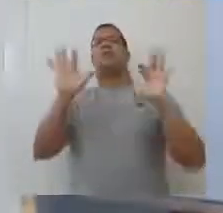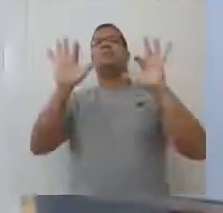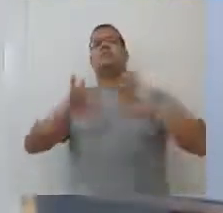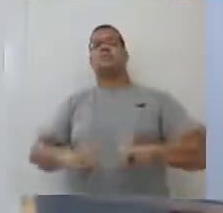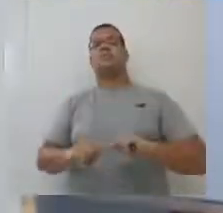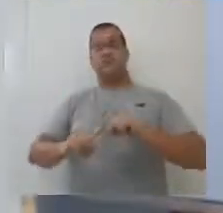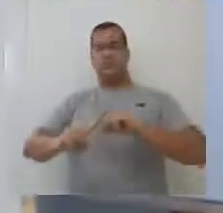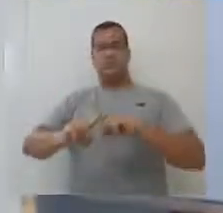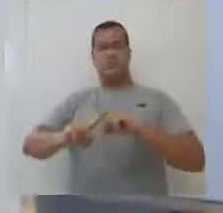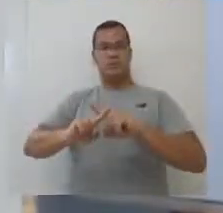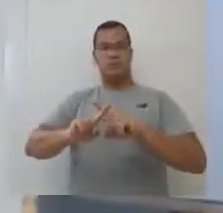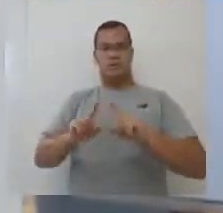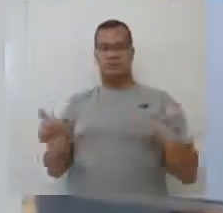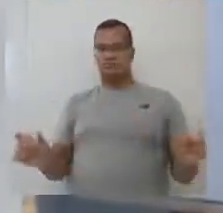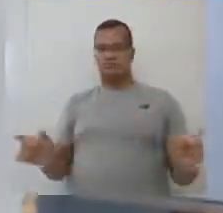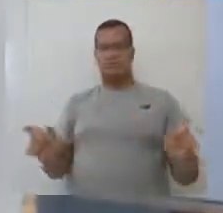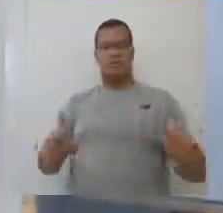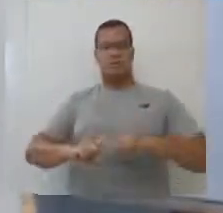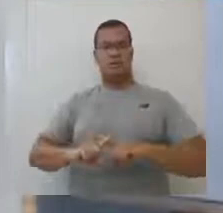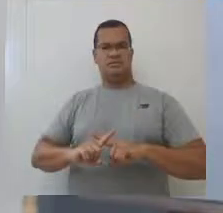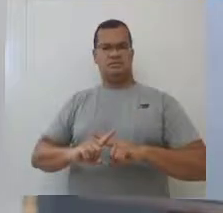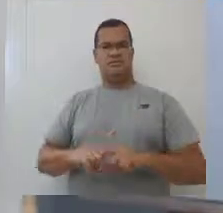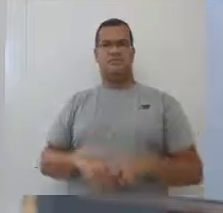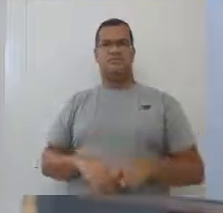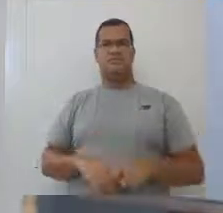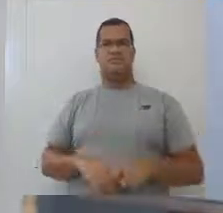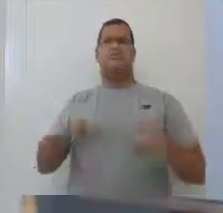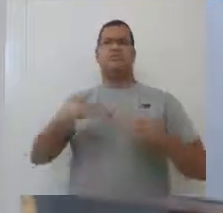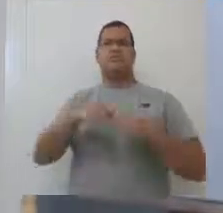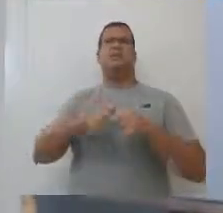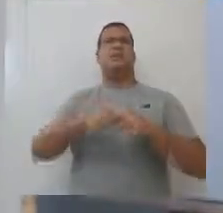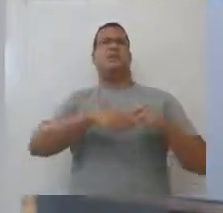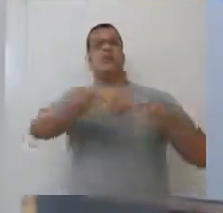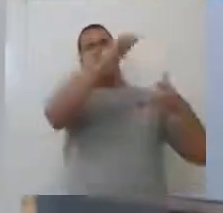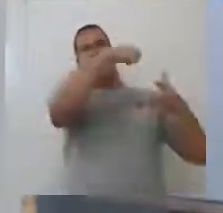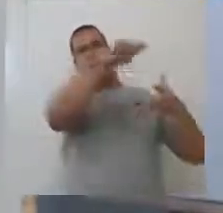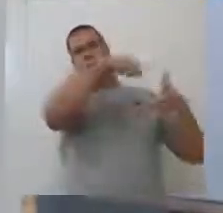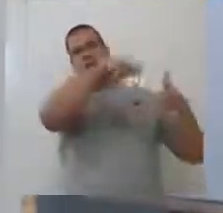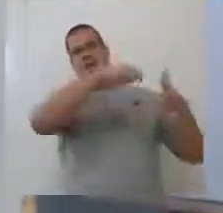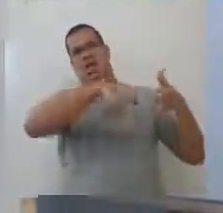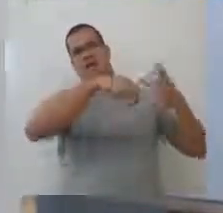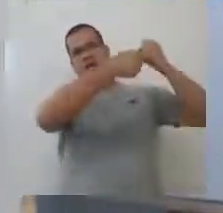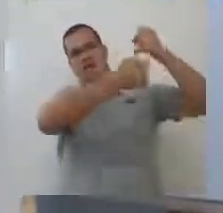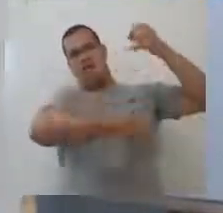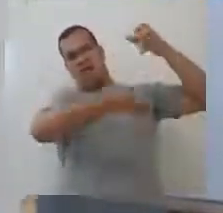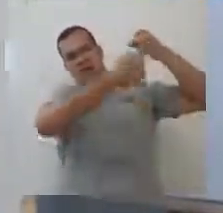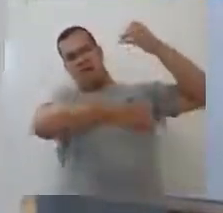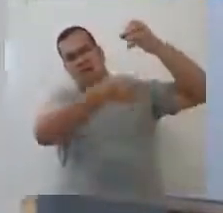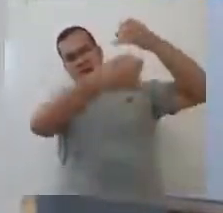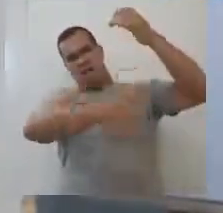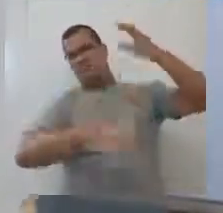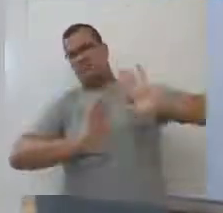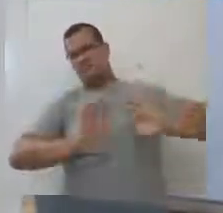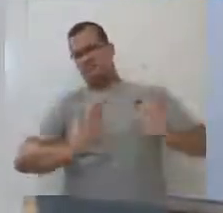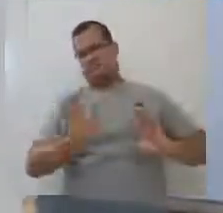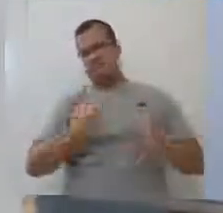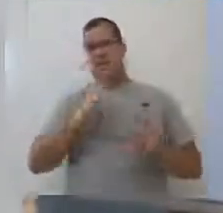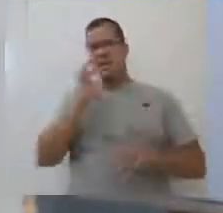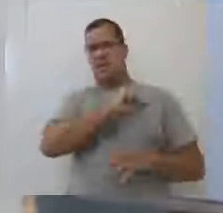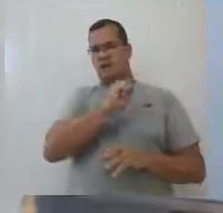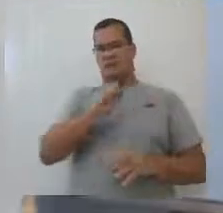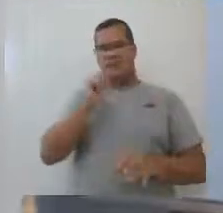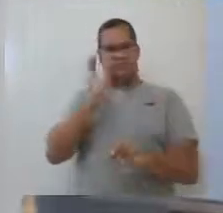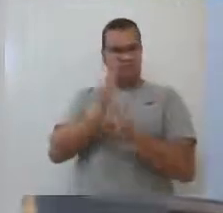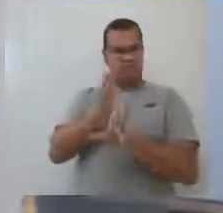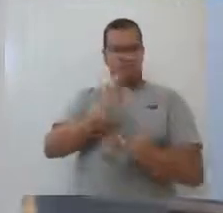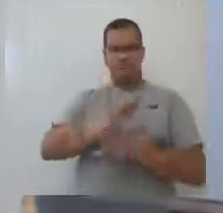tu multiplica os resultados, que aí tu vai ter a conta. Não precisa tu fazer aquele quadro bem grande de punê, com um monte de coisa, digamos. Não precisa, vai direto que bate mais rápido,